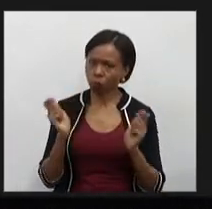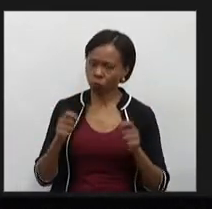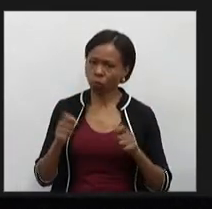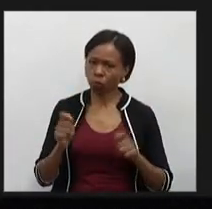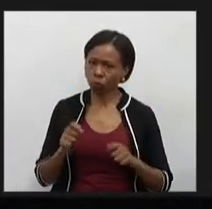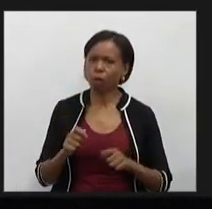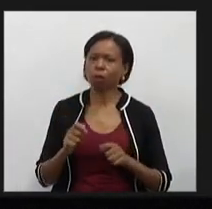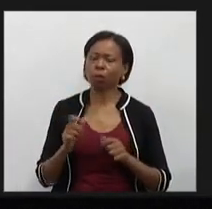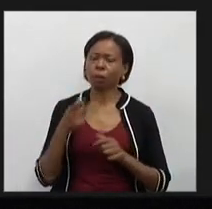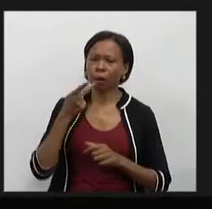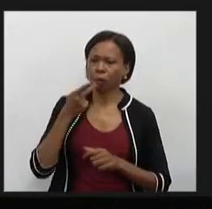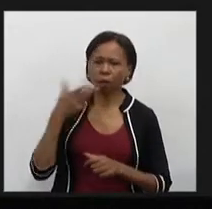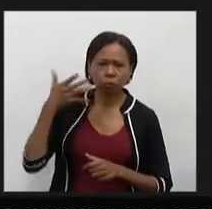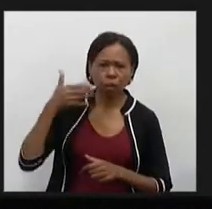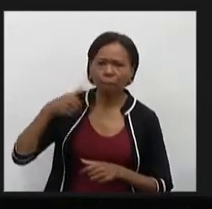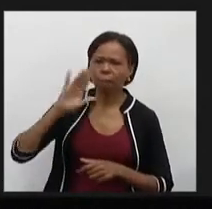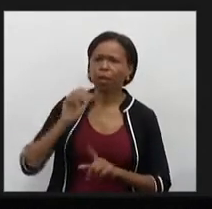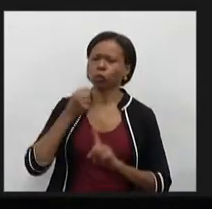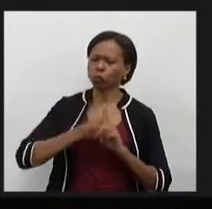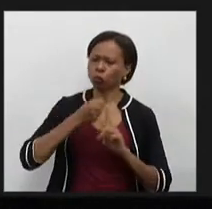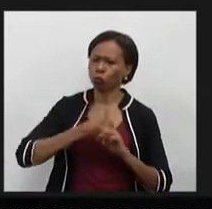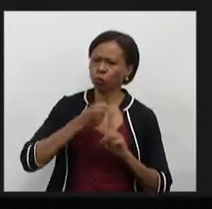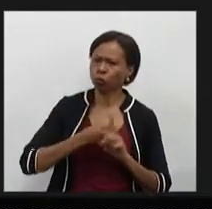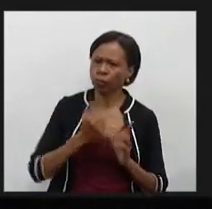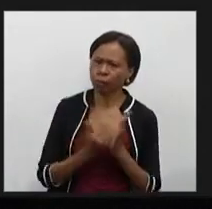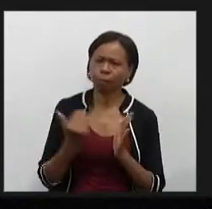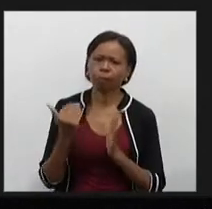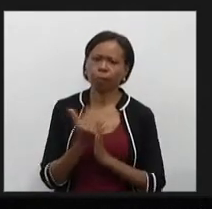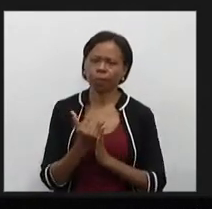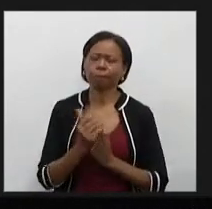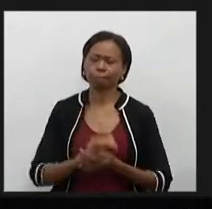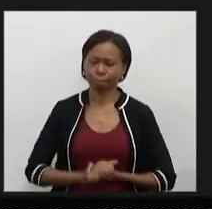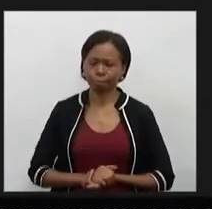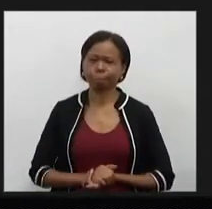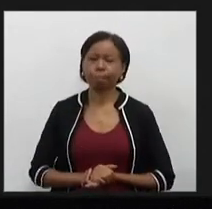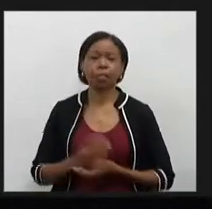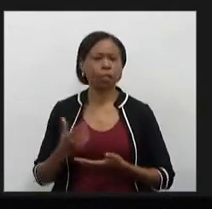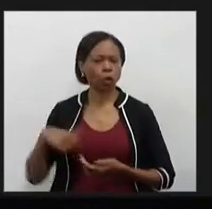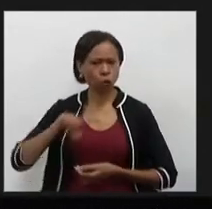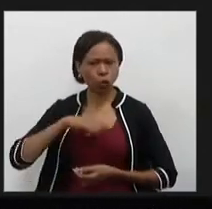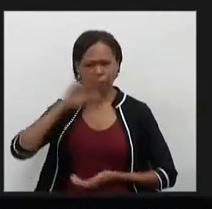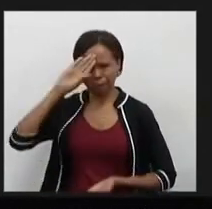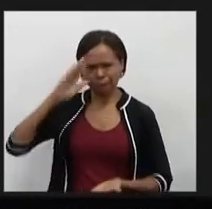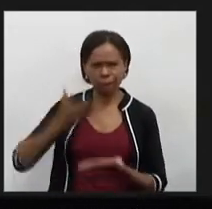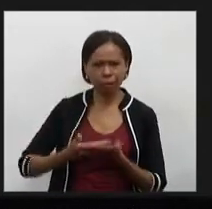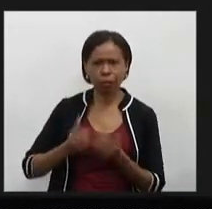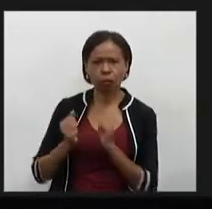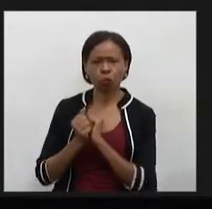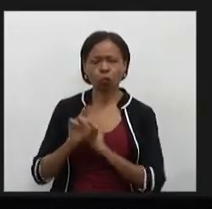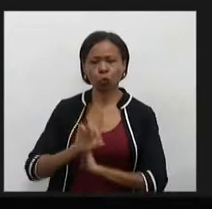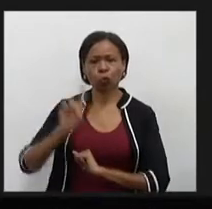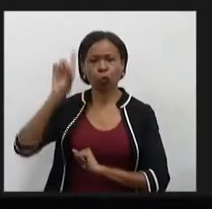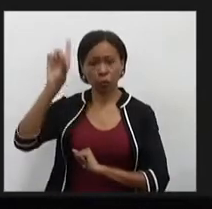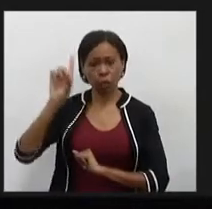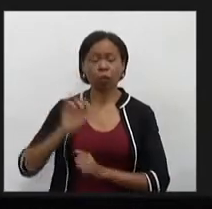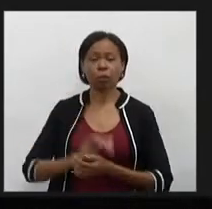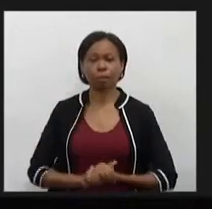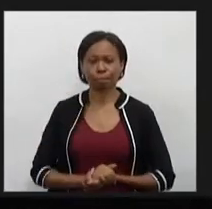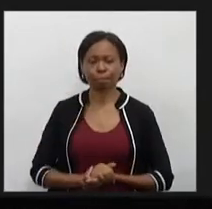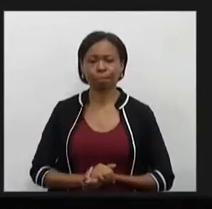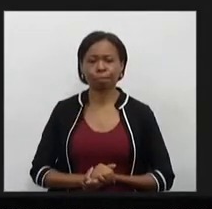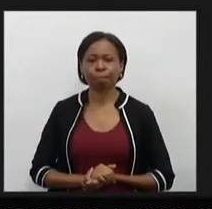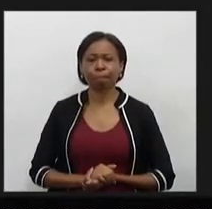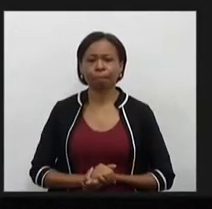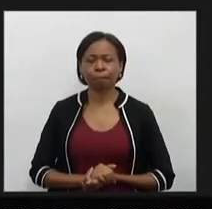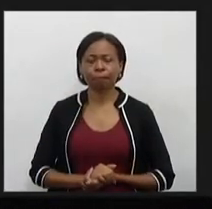dar mais palavra, para lutar e para passar esse clamor. Então, vamos na fé, vamos com Deus, que sem Deus a gente